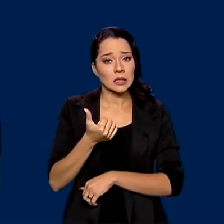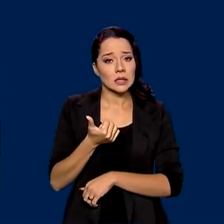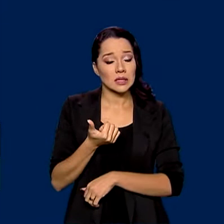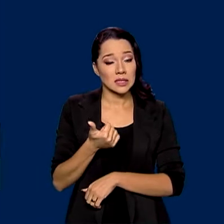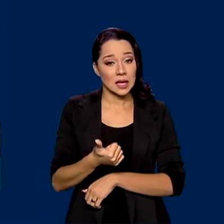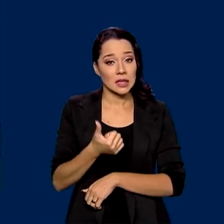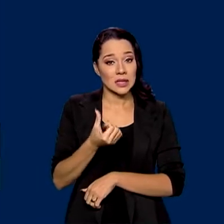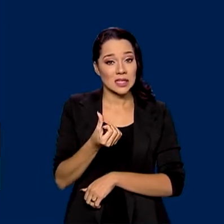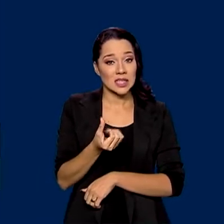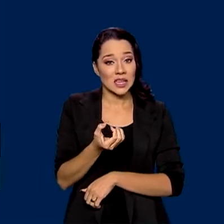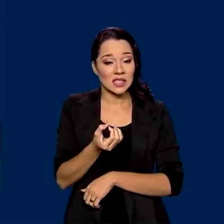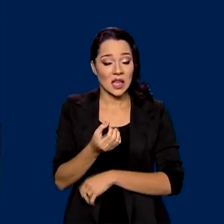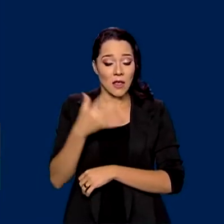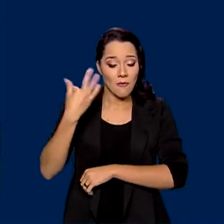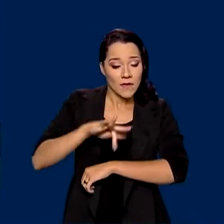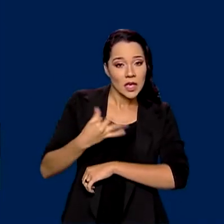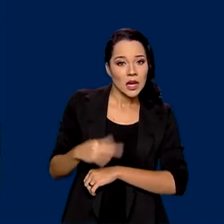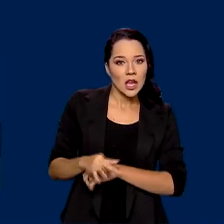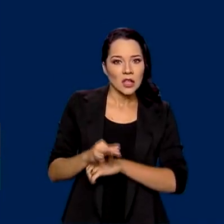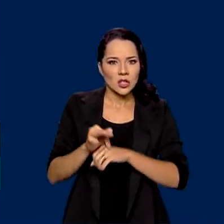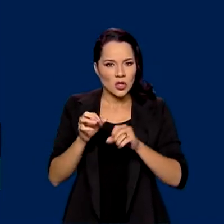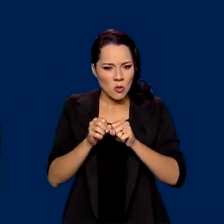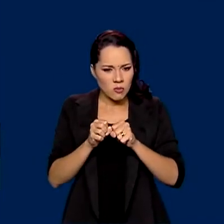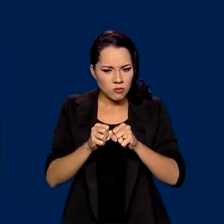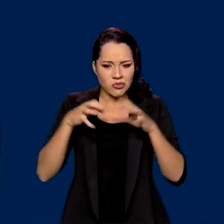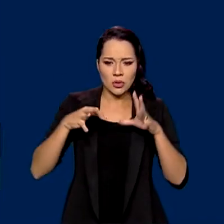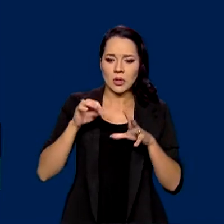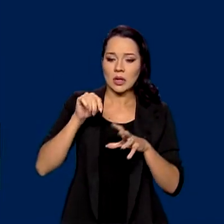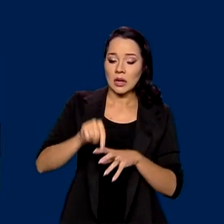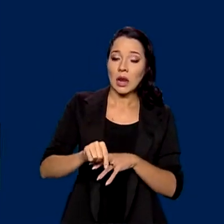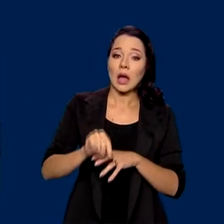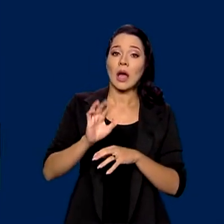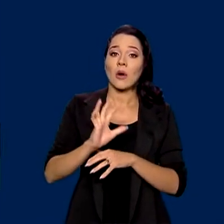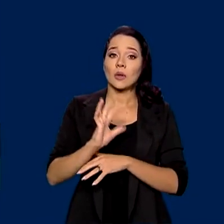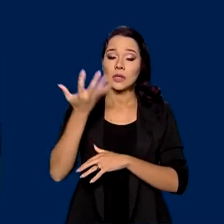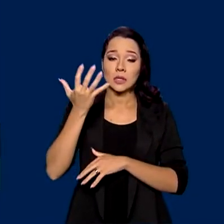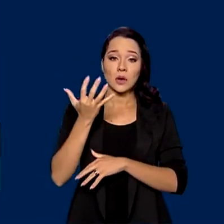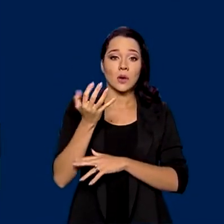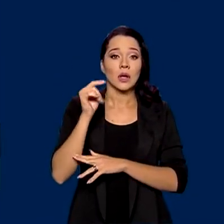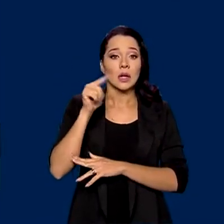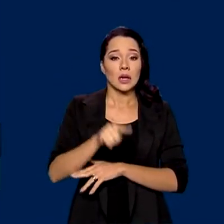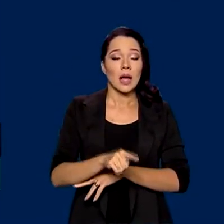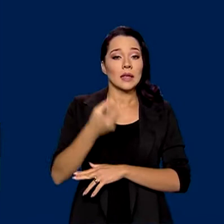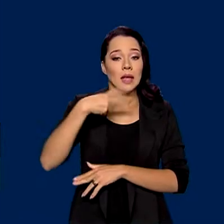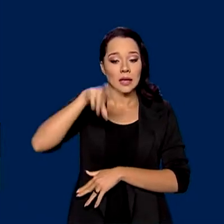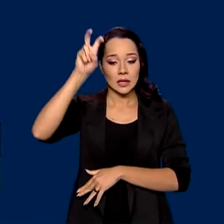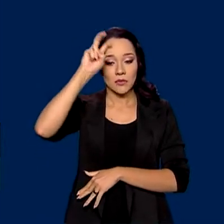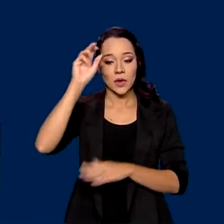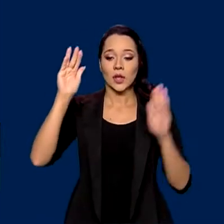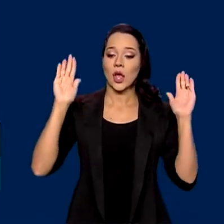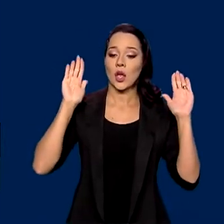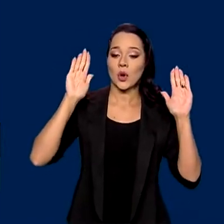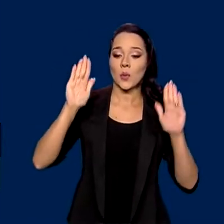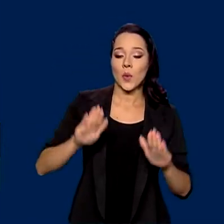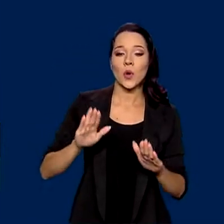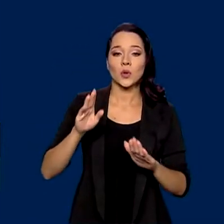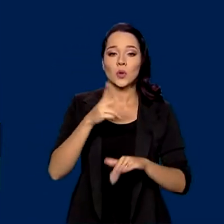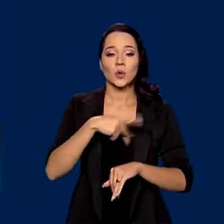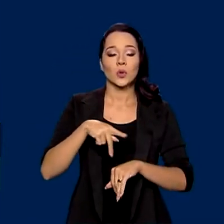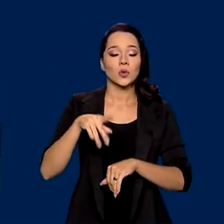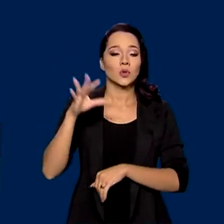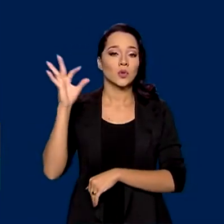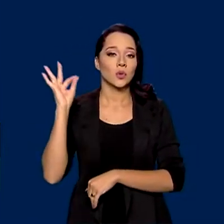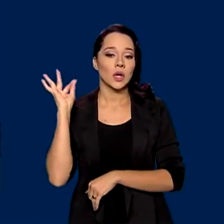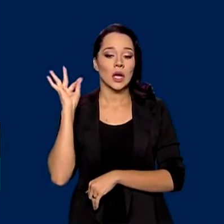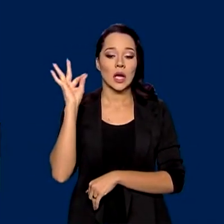feridos, no saldo do duplo atentado suicida ocorrido no final da tarde de quinta-feira no aeroporto de Cabul. Entre